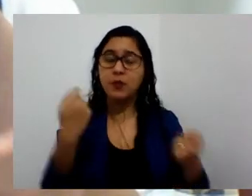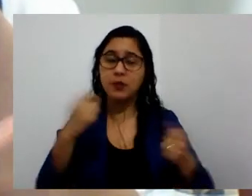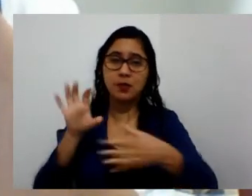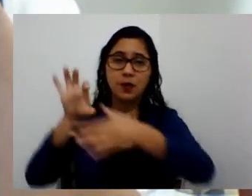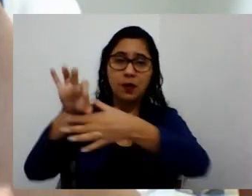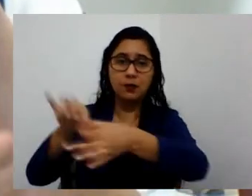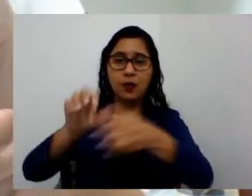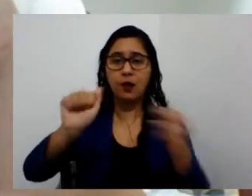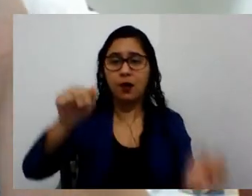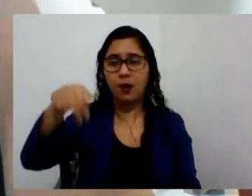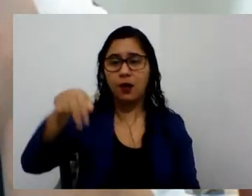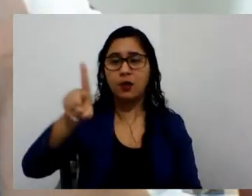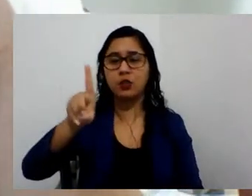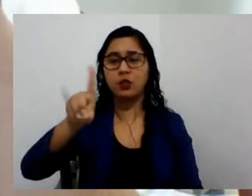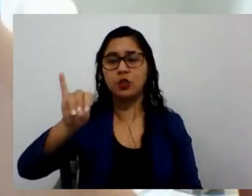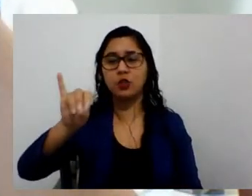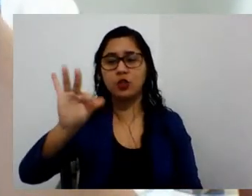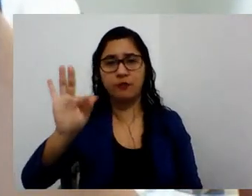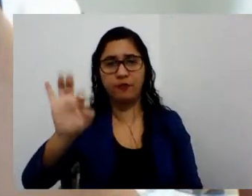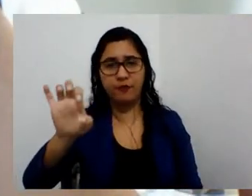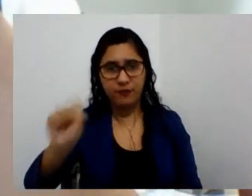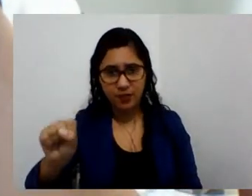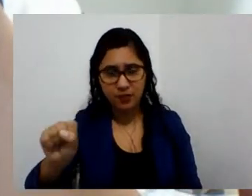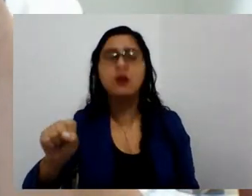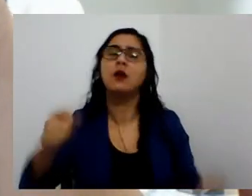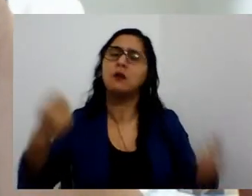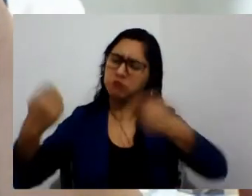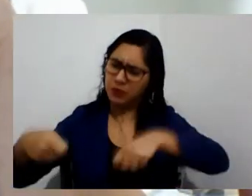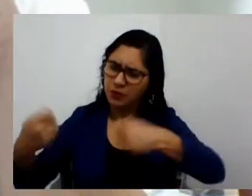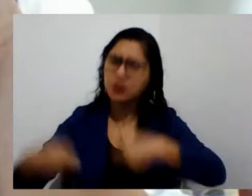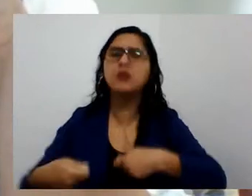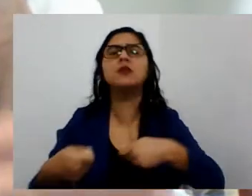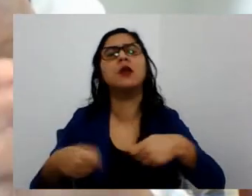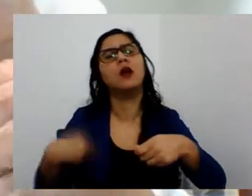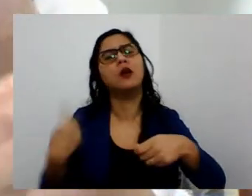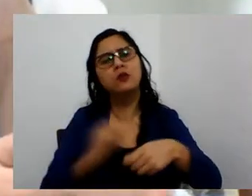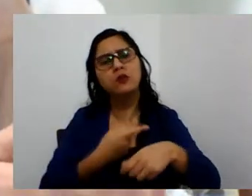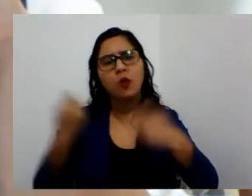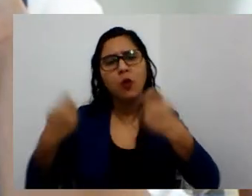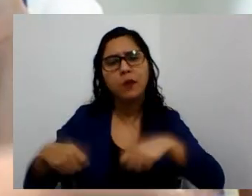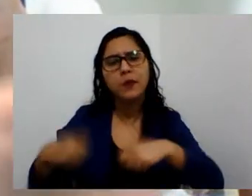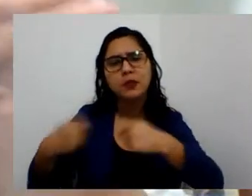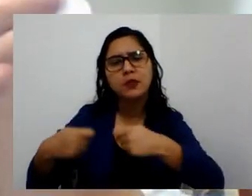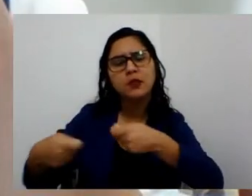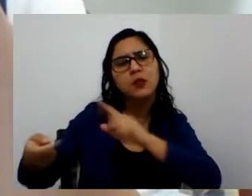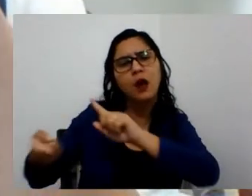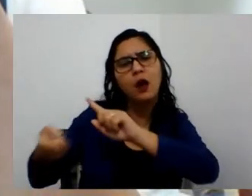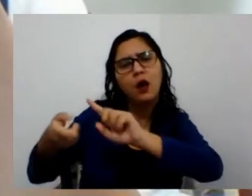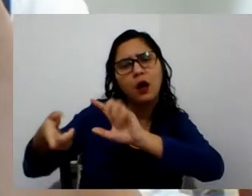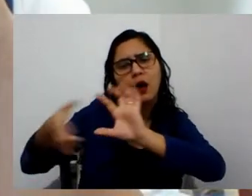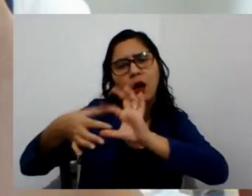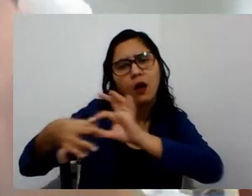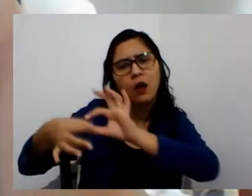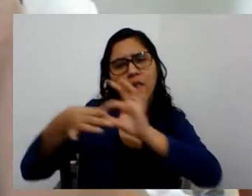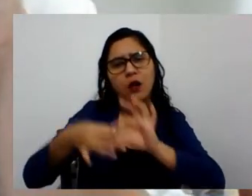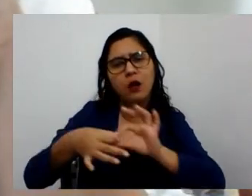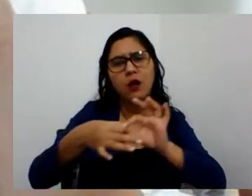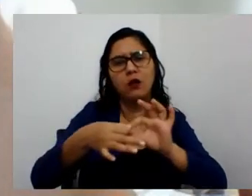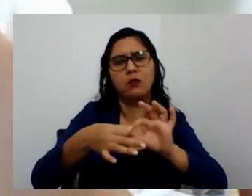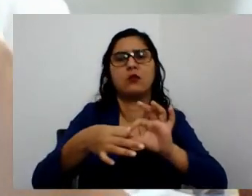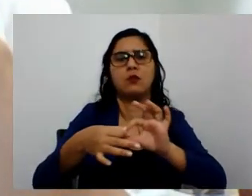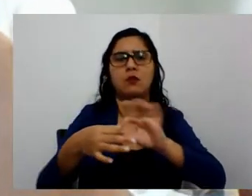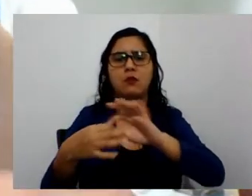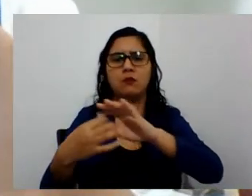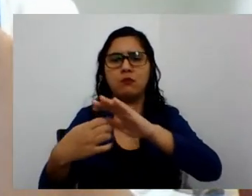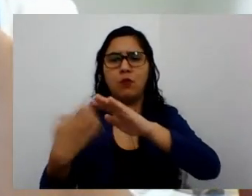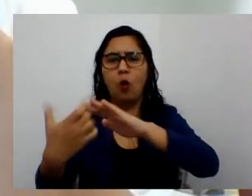e estejamos também numa articulação que é uma articulação com o FORPROP, com